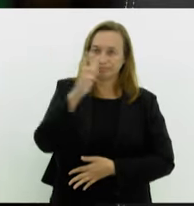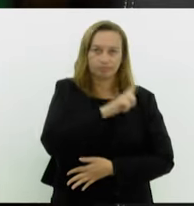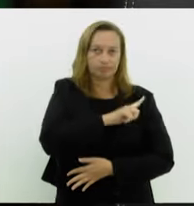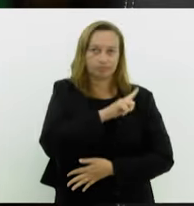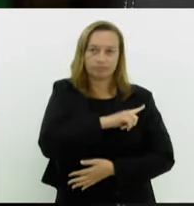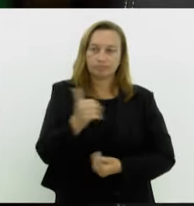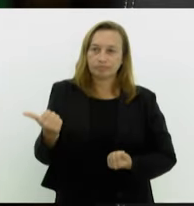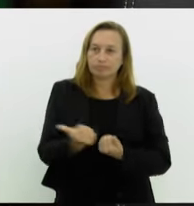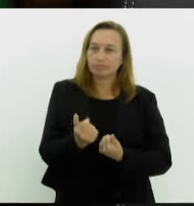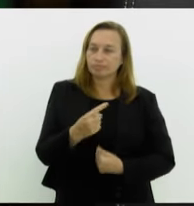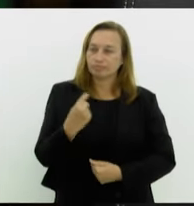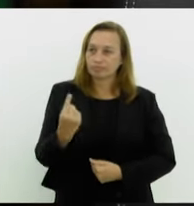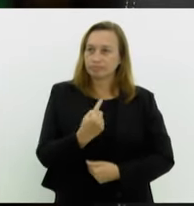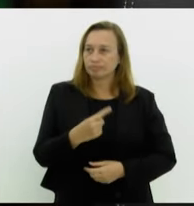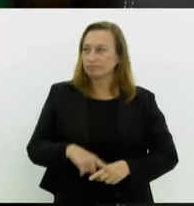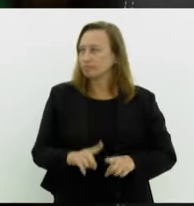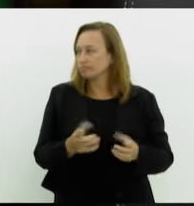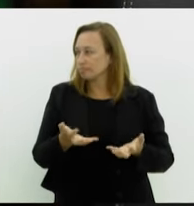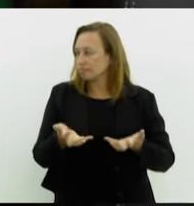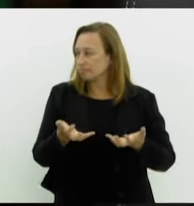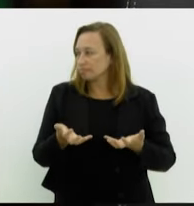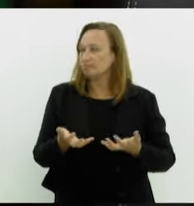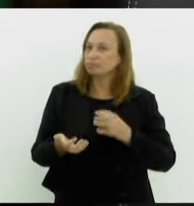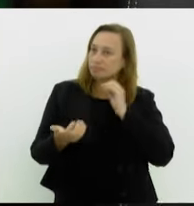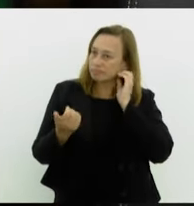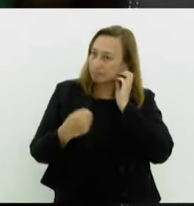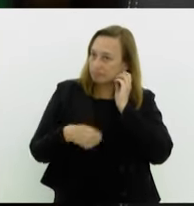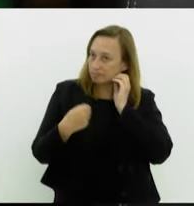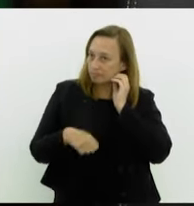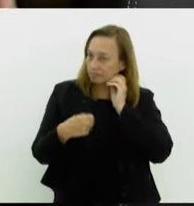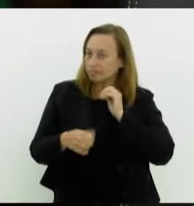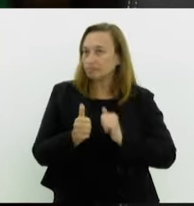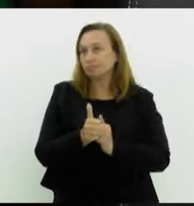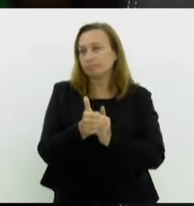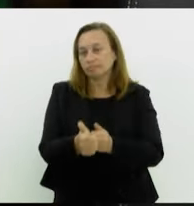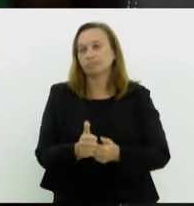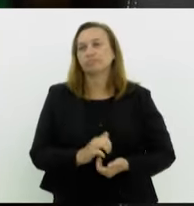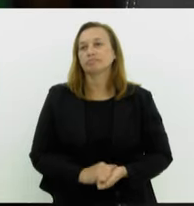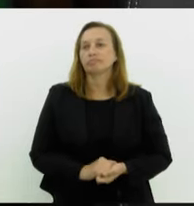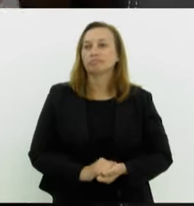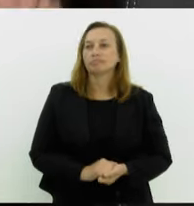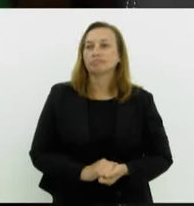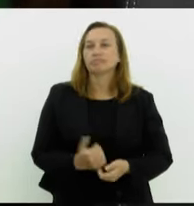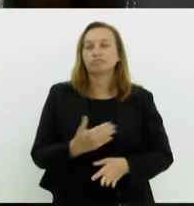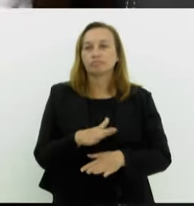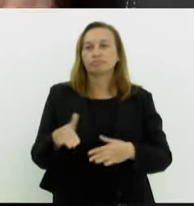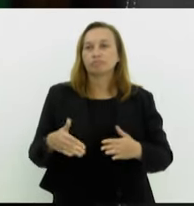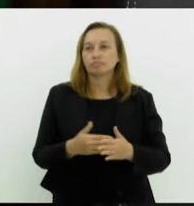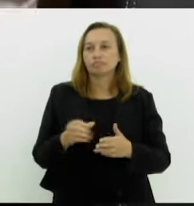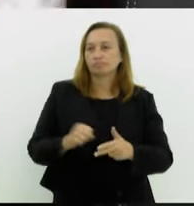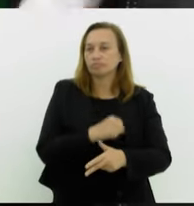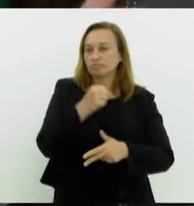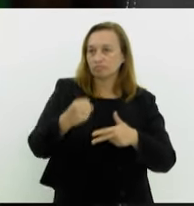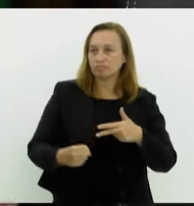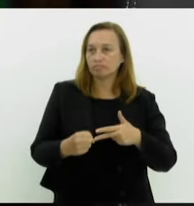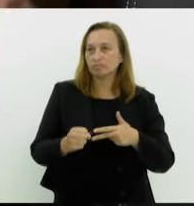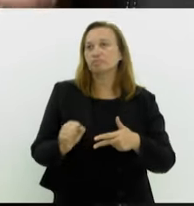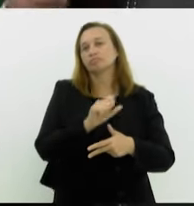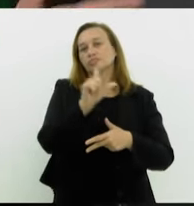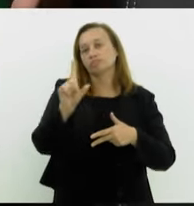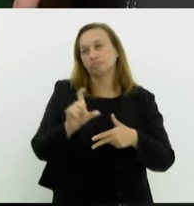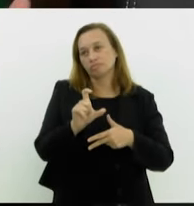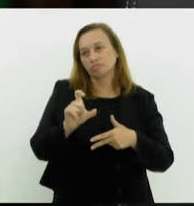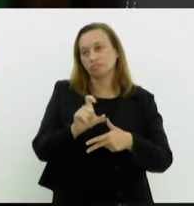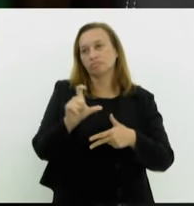que contem conosco mas que a gente precisa caminhar assim como a gente tá aqui nessa mesa os todos os poderes executivo legislativo o